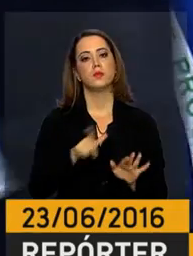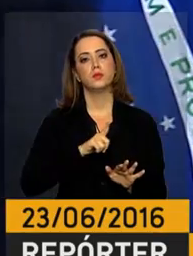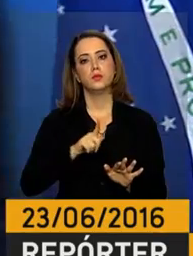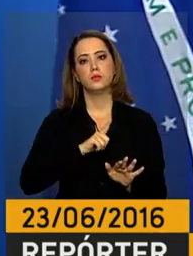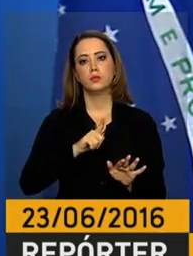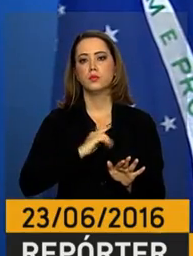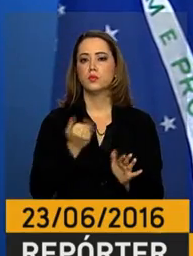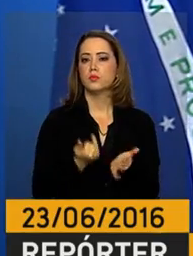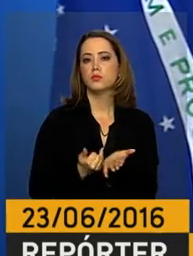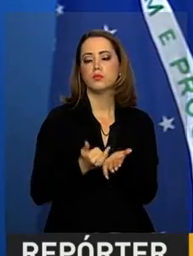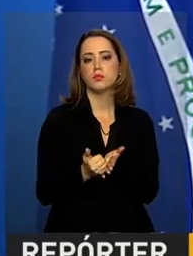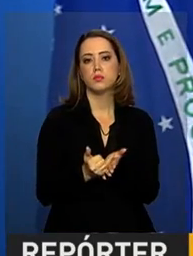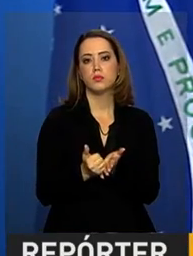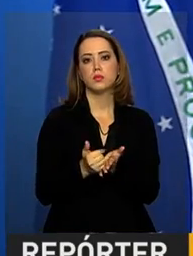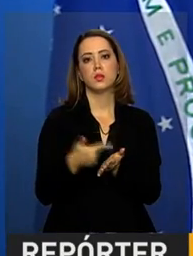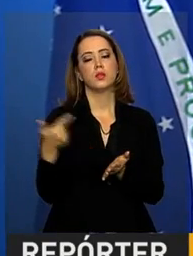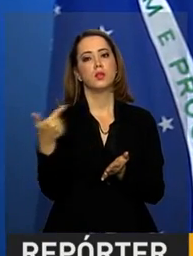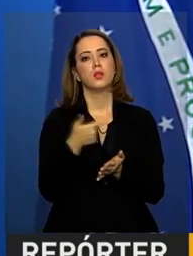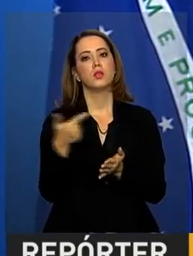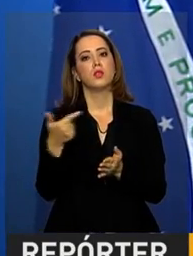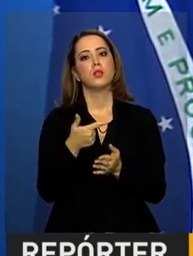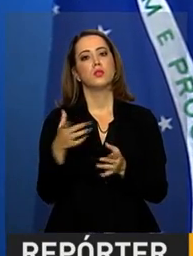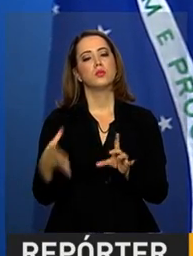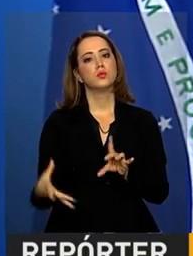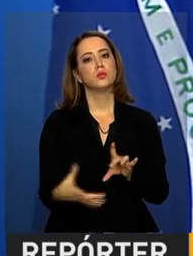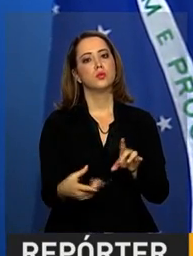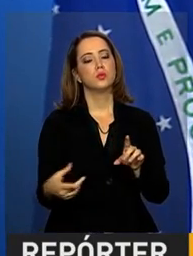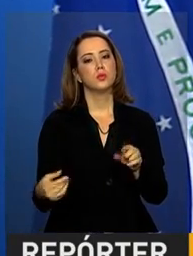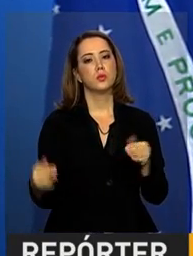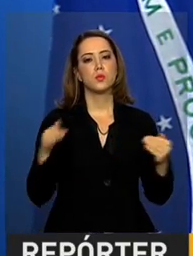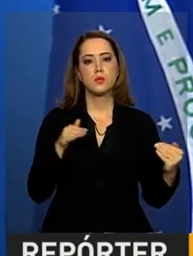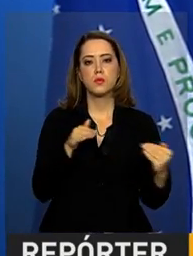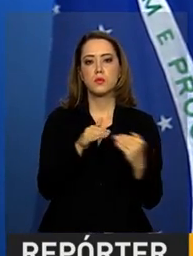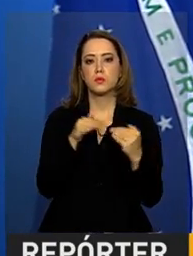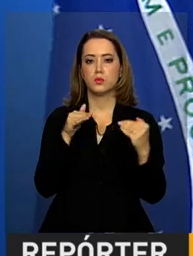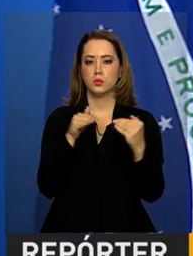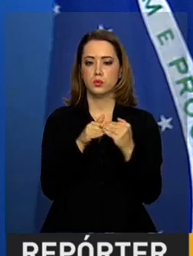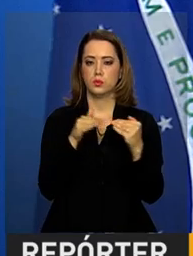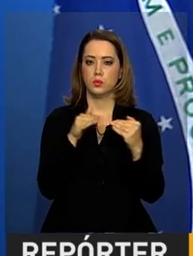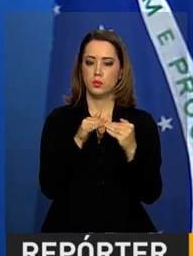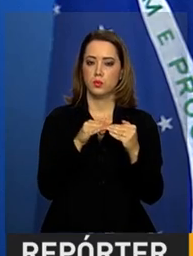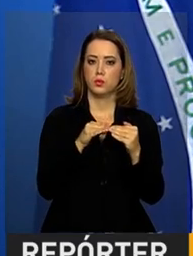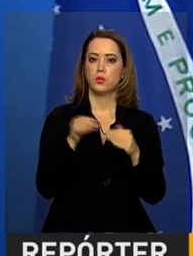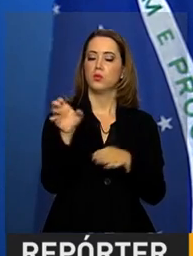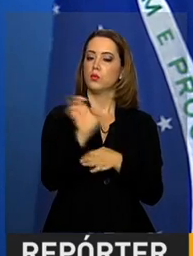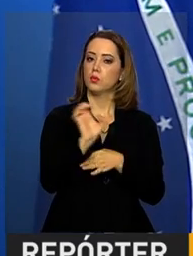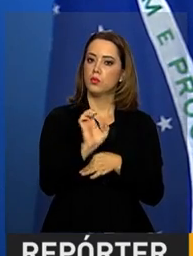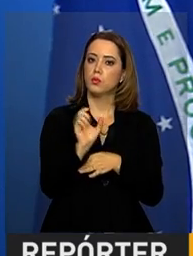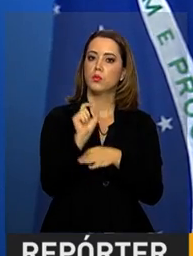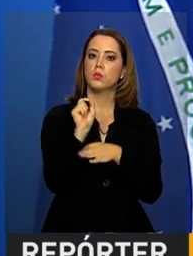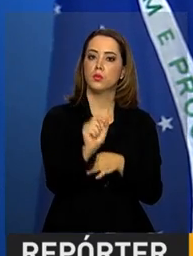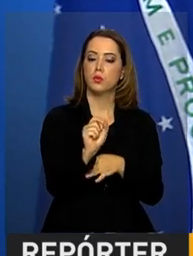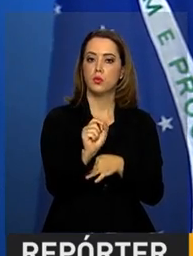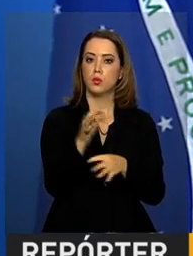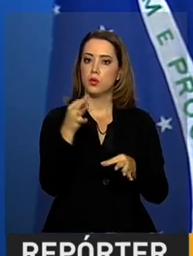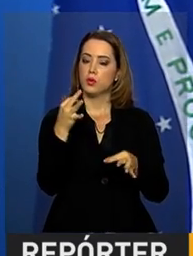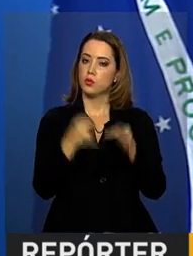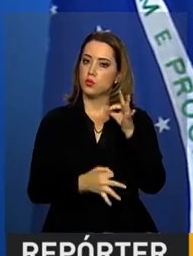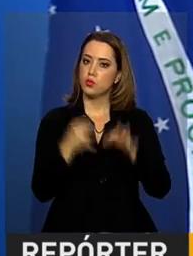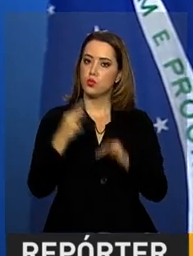Gênese no segundo pacto Republicano de estado por um sistema de Justiça mais acessível ágil e